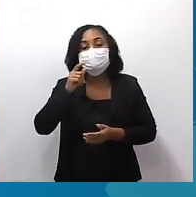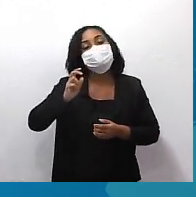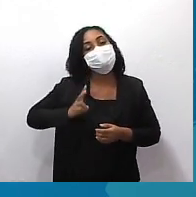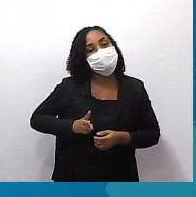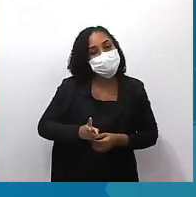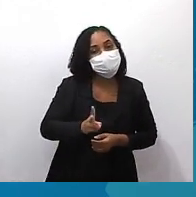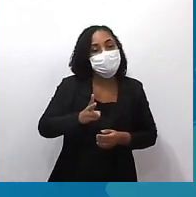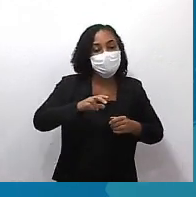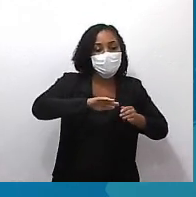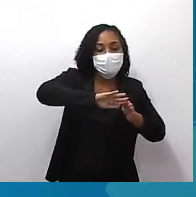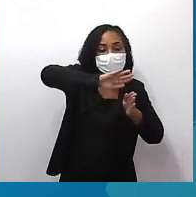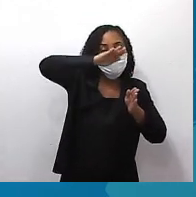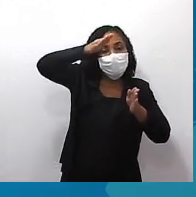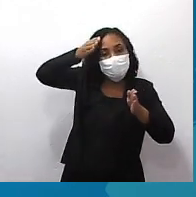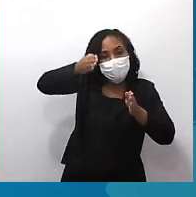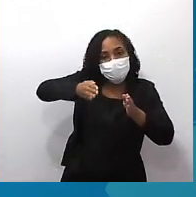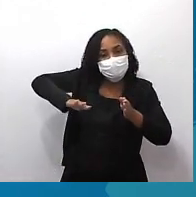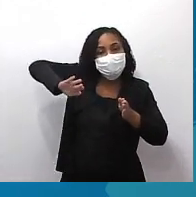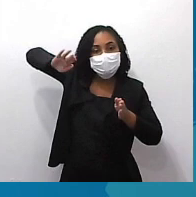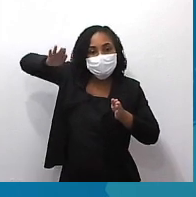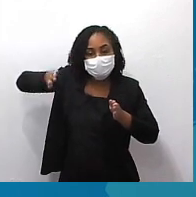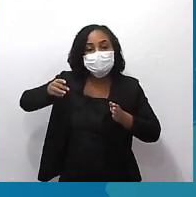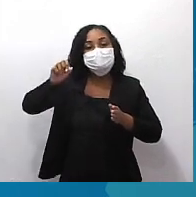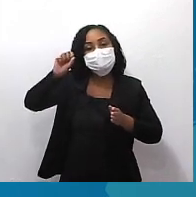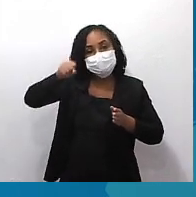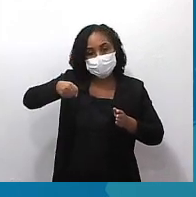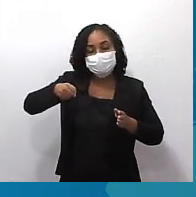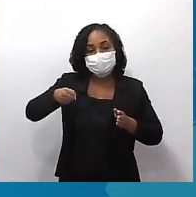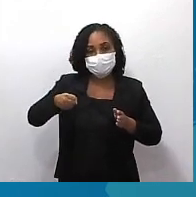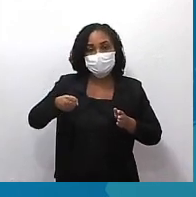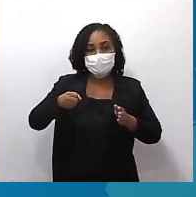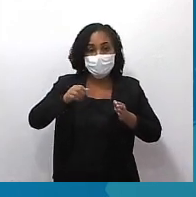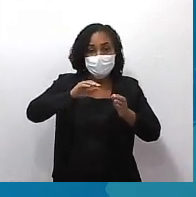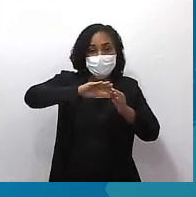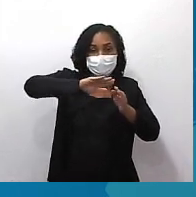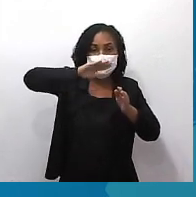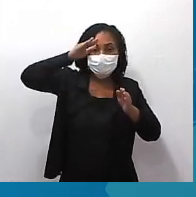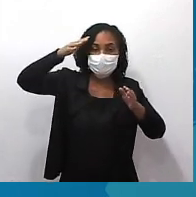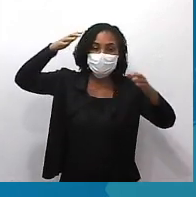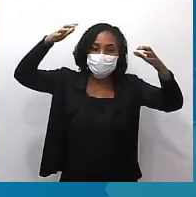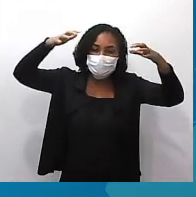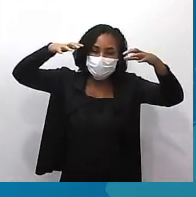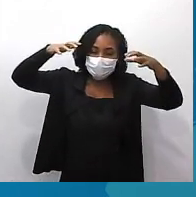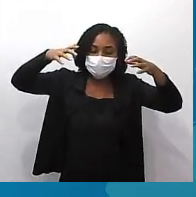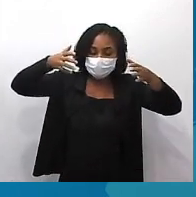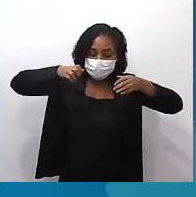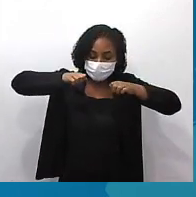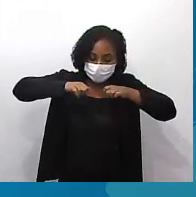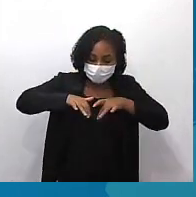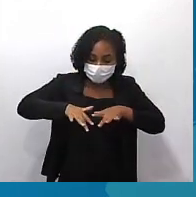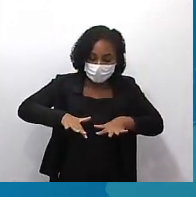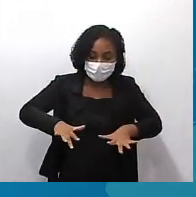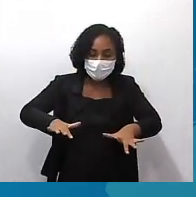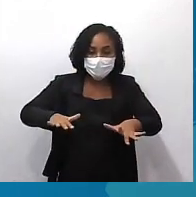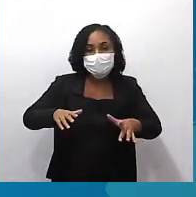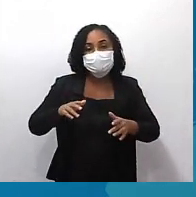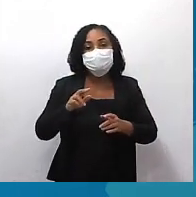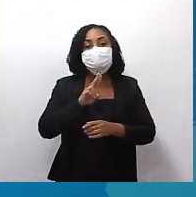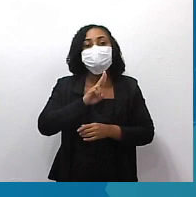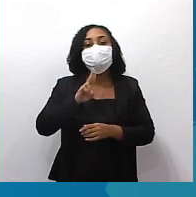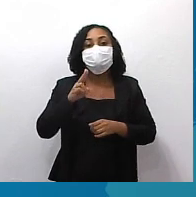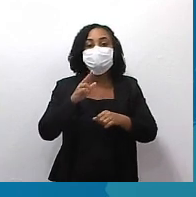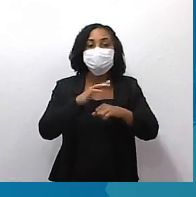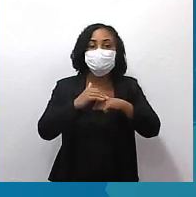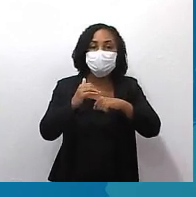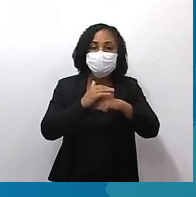na montante do rio, né? Na região montante do rio, na parte mais elevada. Esses divisores é onde a gente vai encontrar